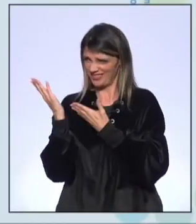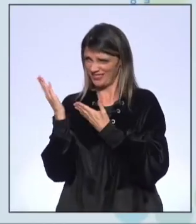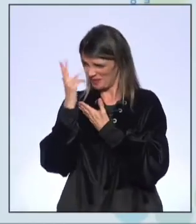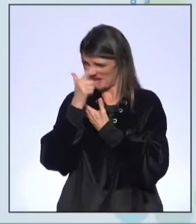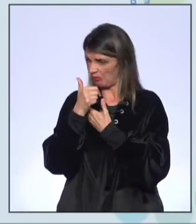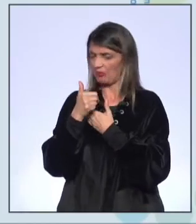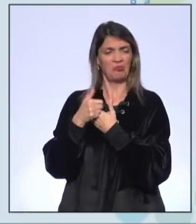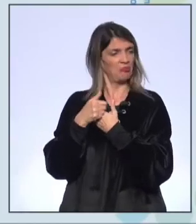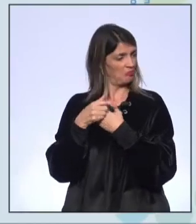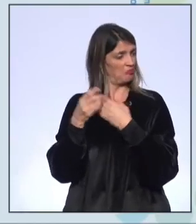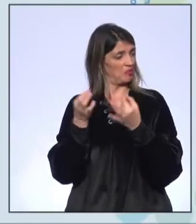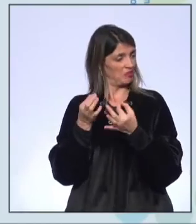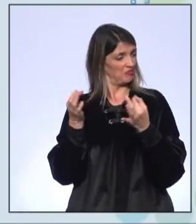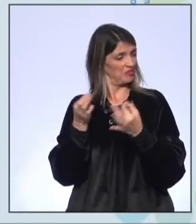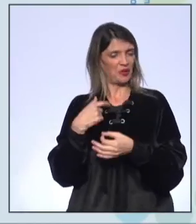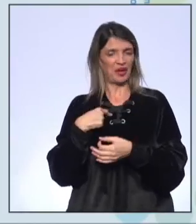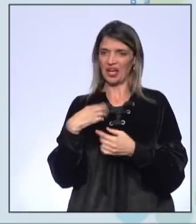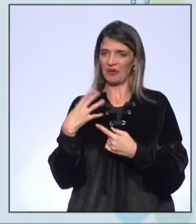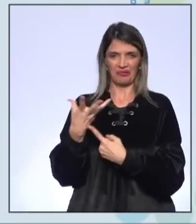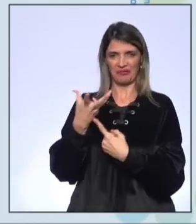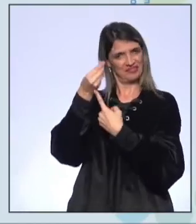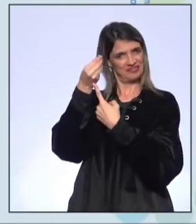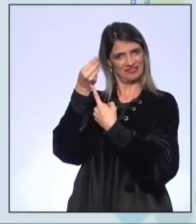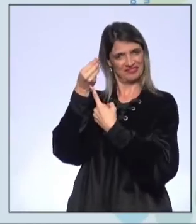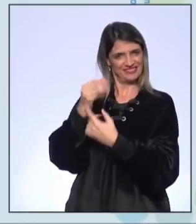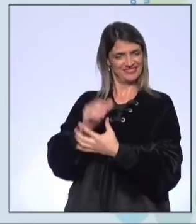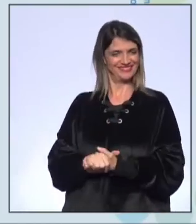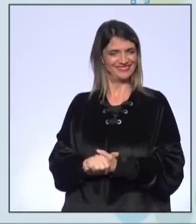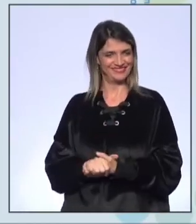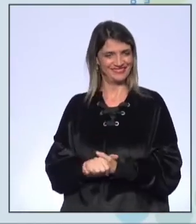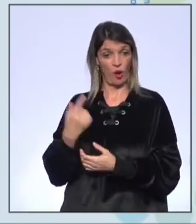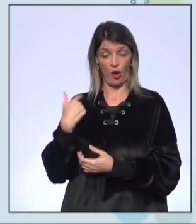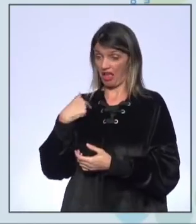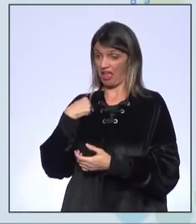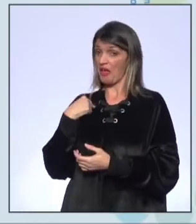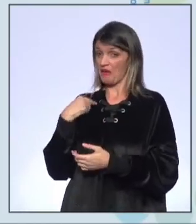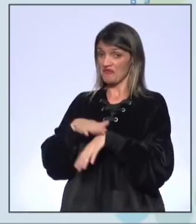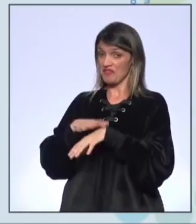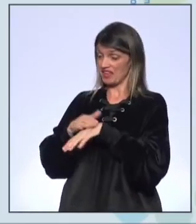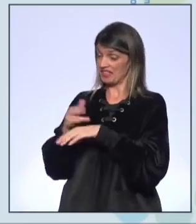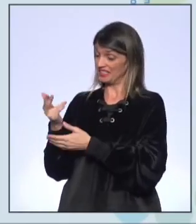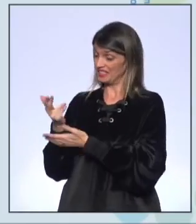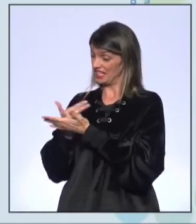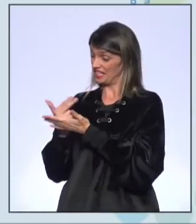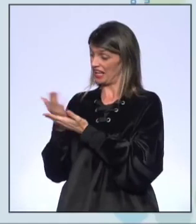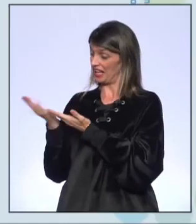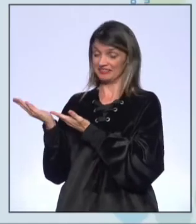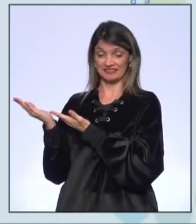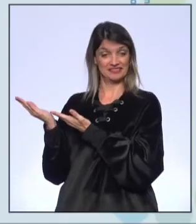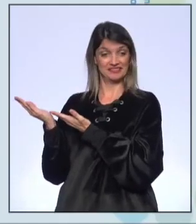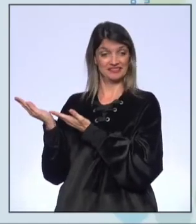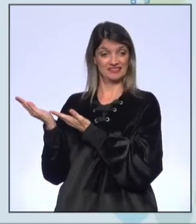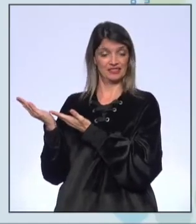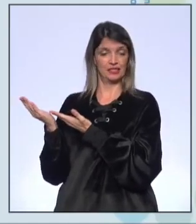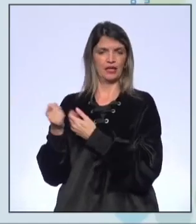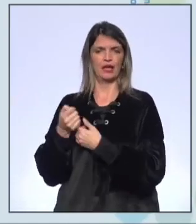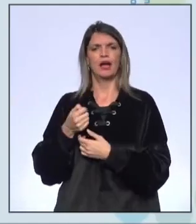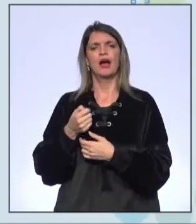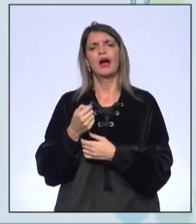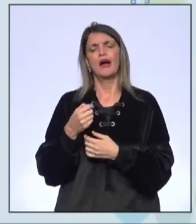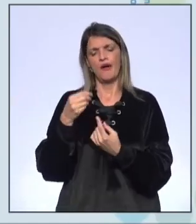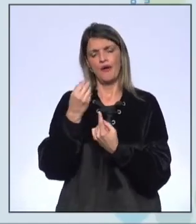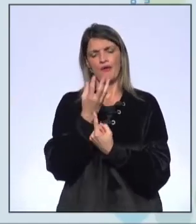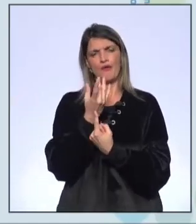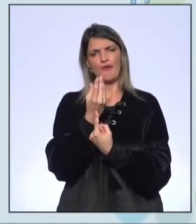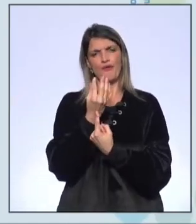Né? Nossa, sou um artista mesmo, ó. Vê ali, ó. Fui lá, desenho em casa, que desenho lá, ó. Aí peguei a vela, tem ali a vela, igualzinho a